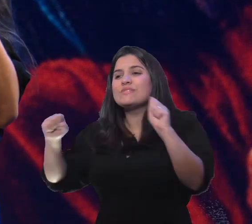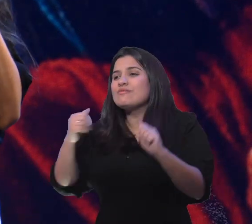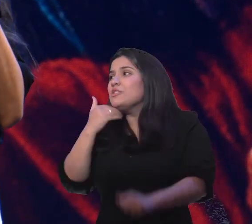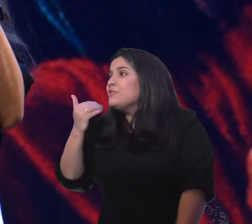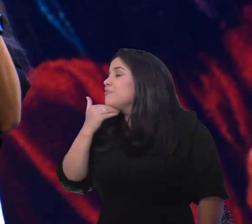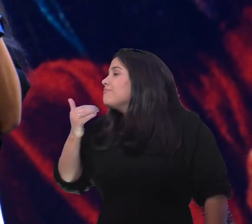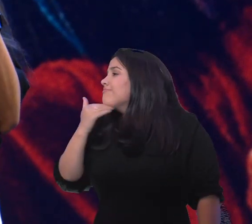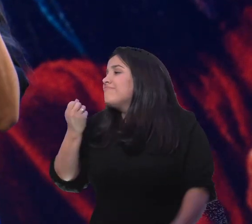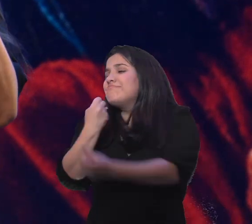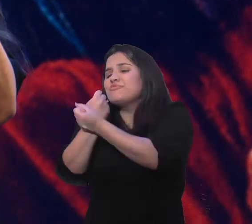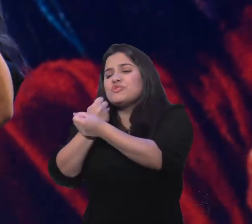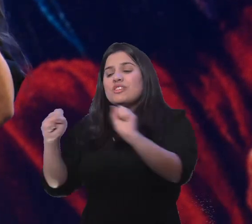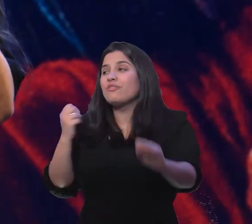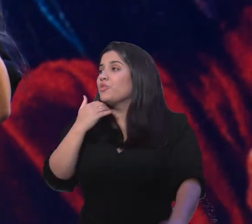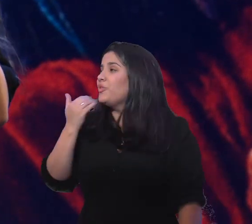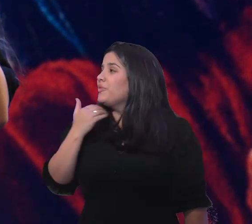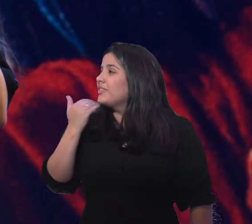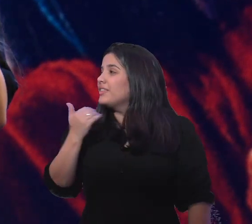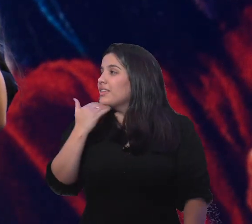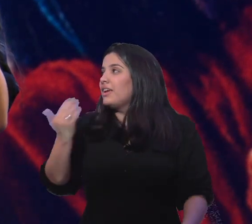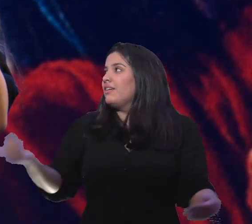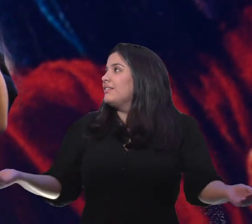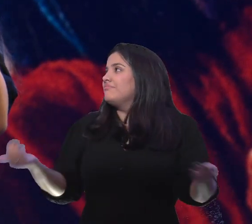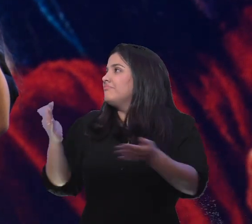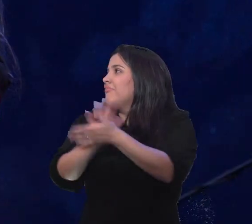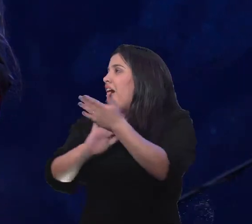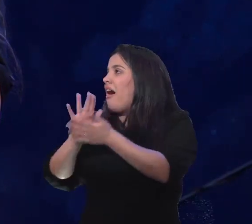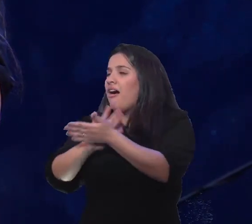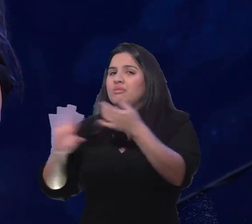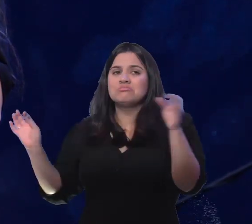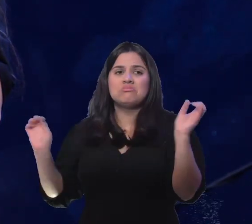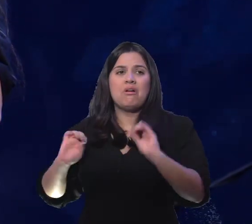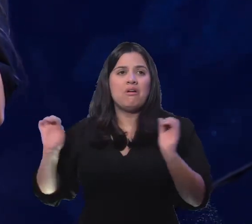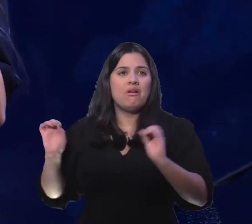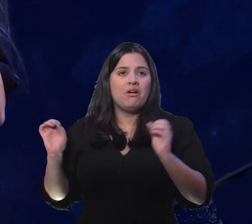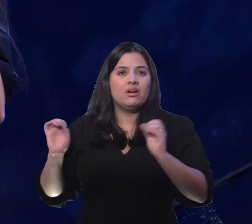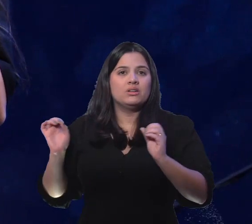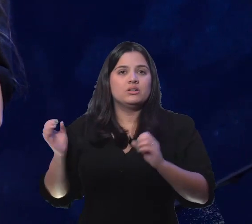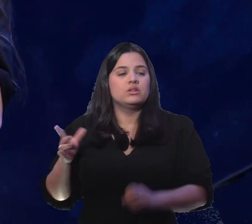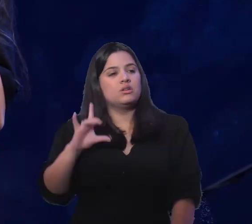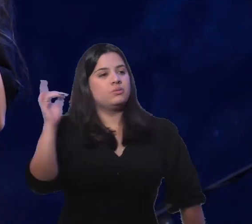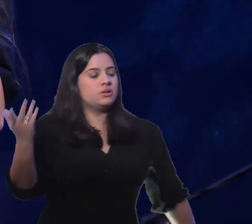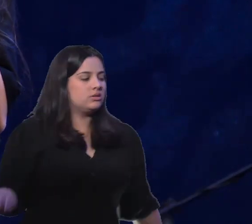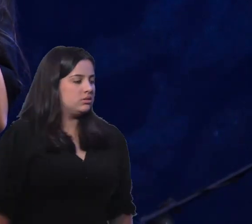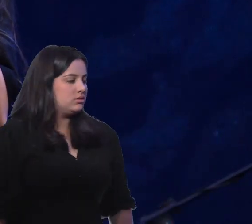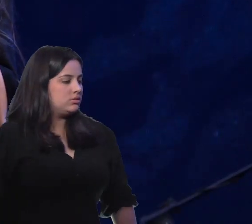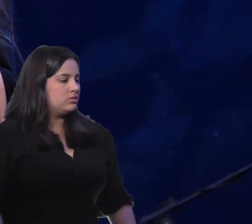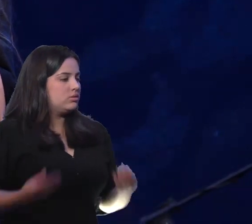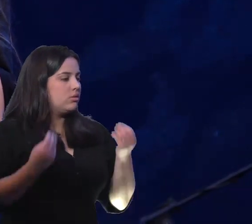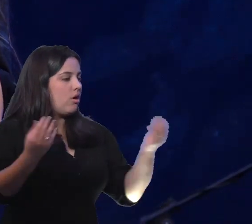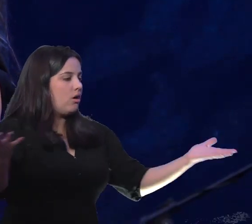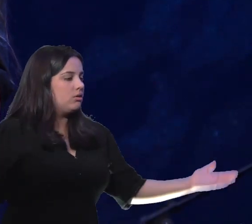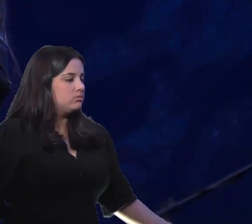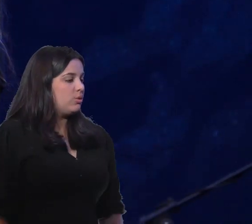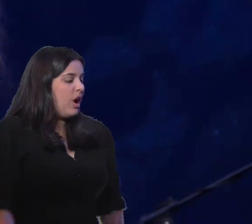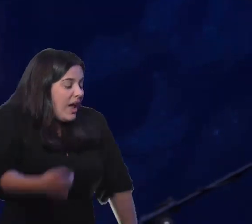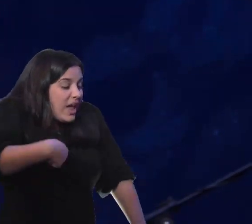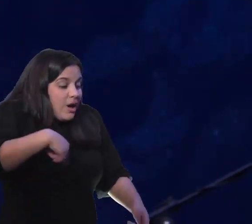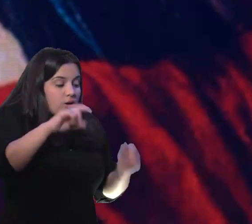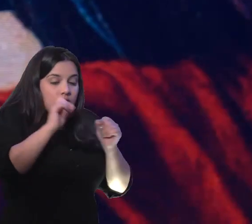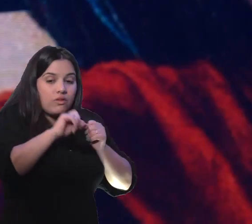tem condição nenhuma. Não tem nenhuma possibilidade de eu conseguir executar isso. E Ele fica: não é você que vai fazer, querida. Sou